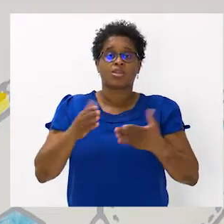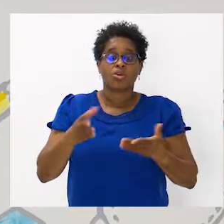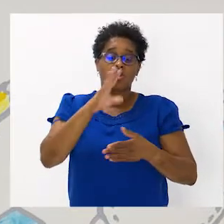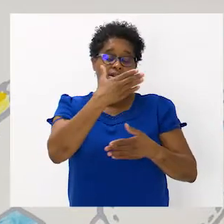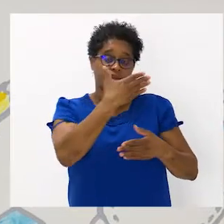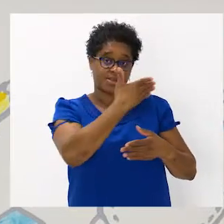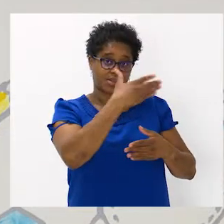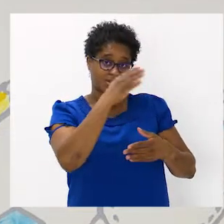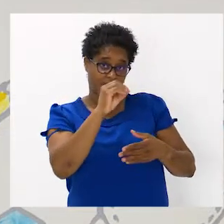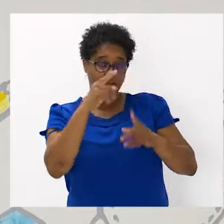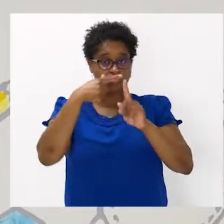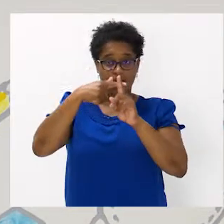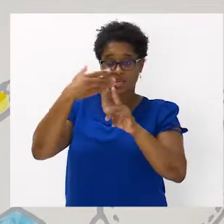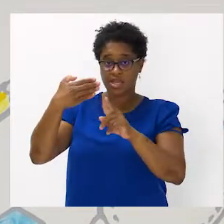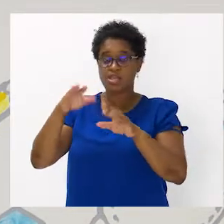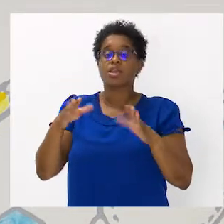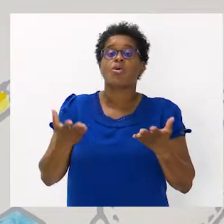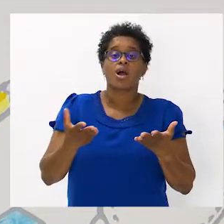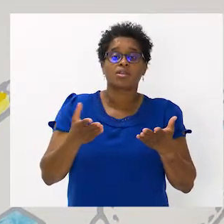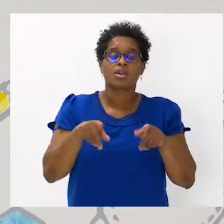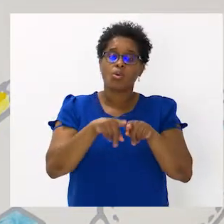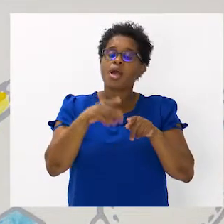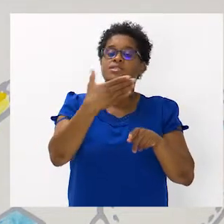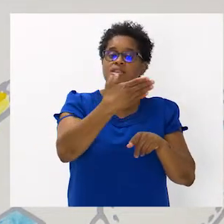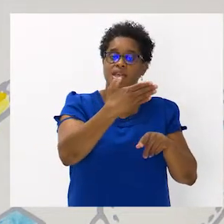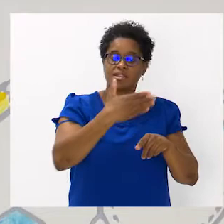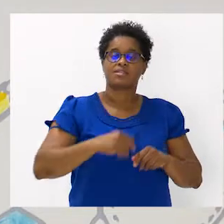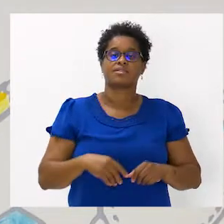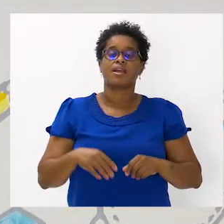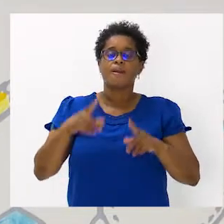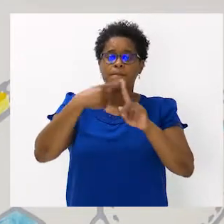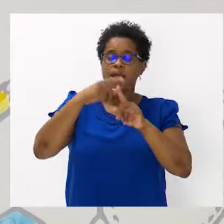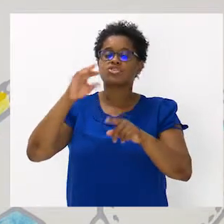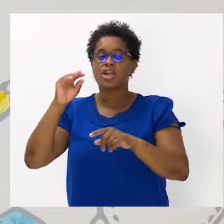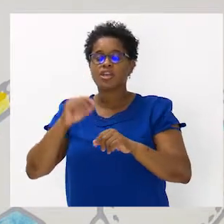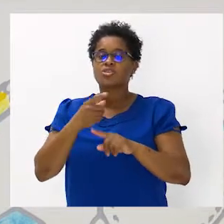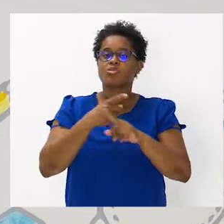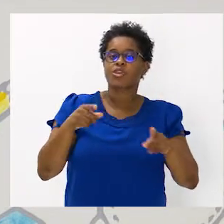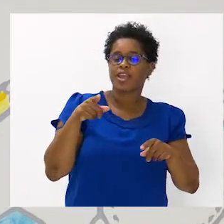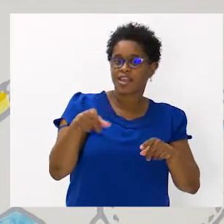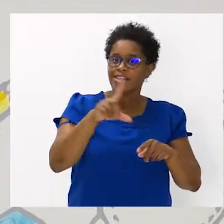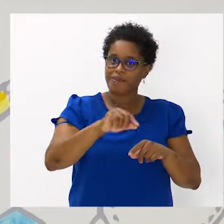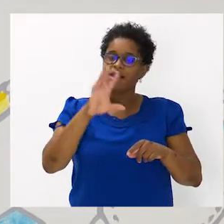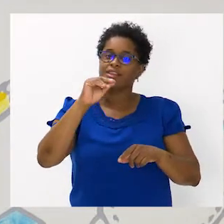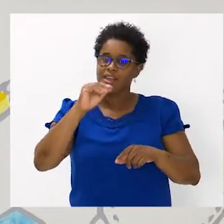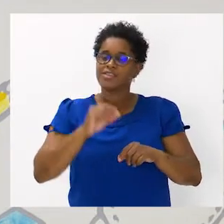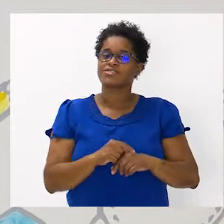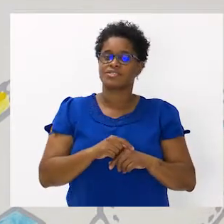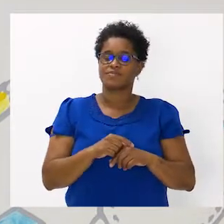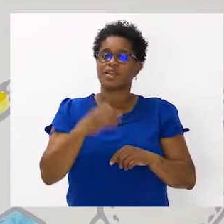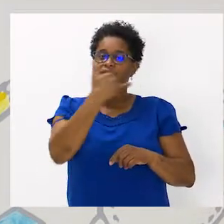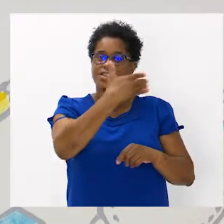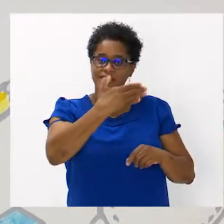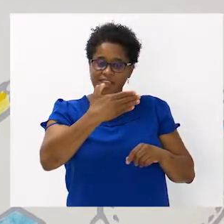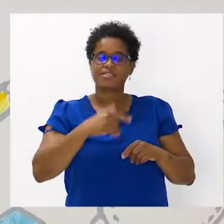Então, 10 mais 7, quando é que dá? 17, mais 10, porque aqui também é 10.